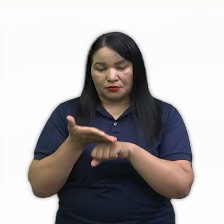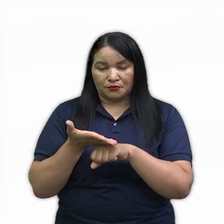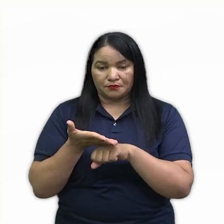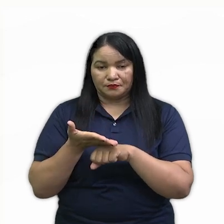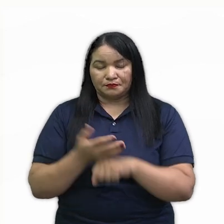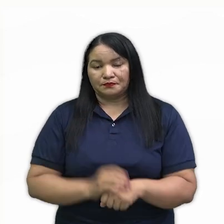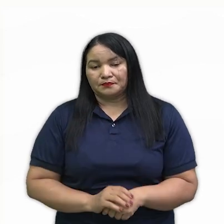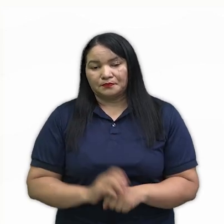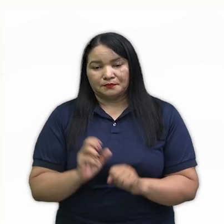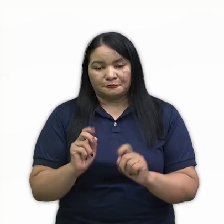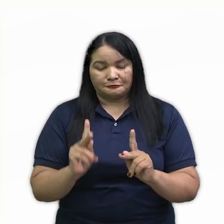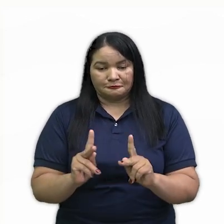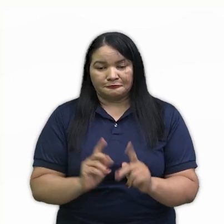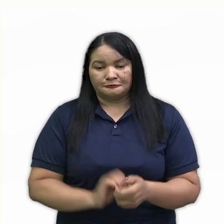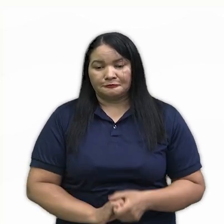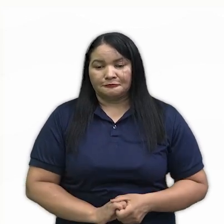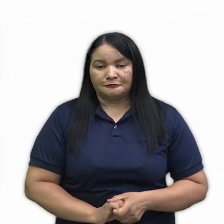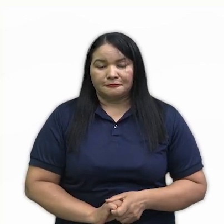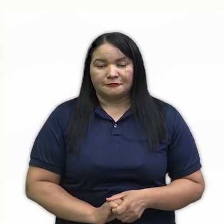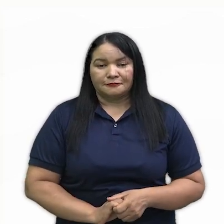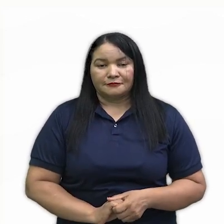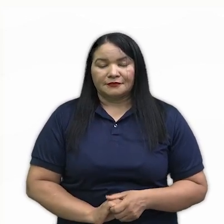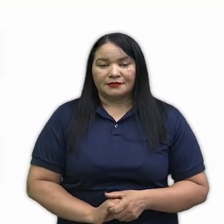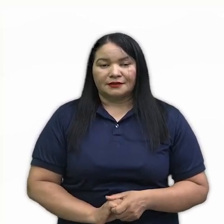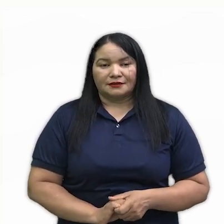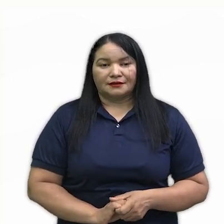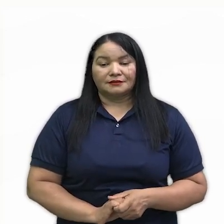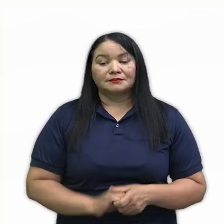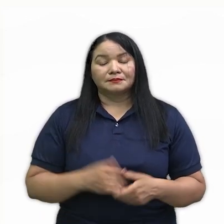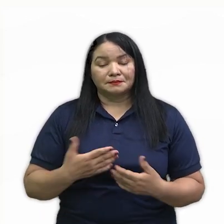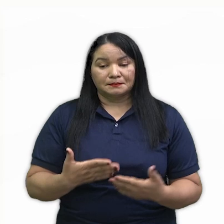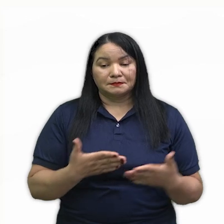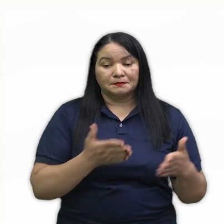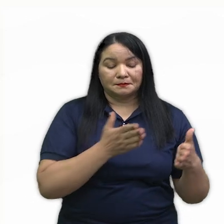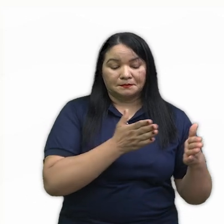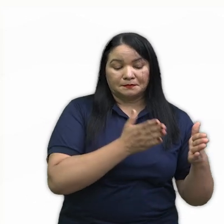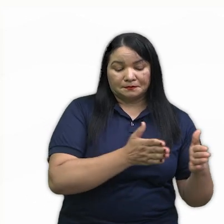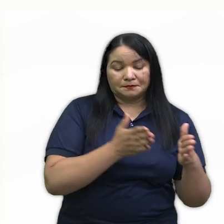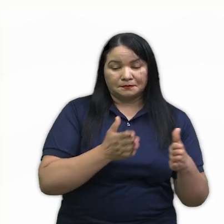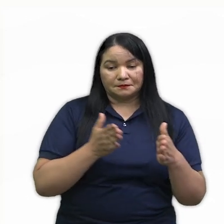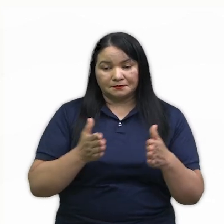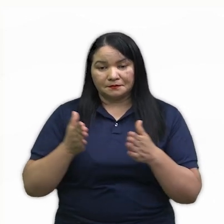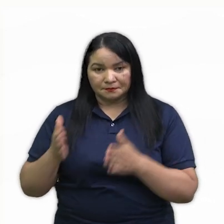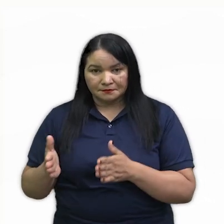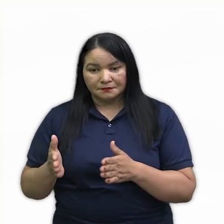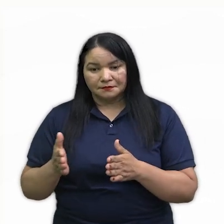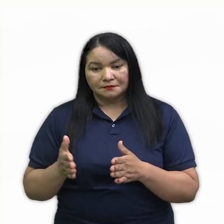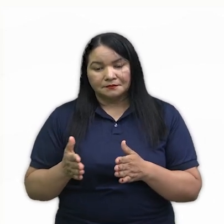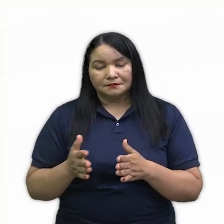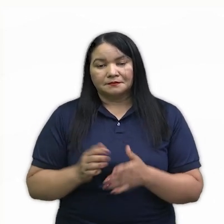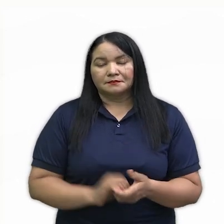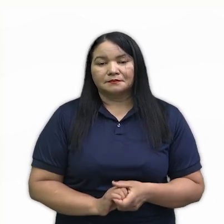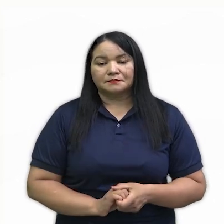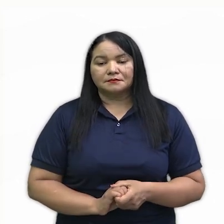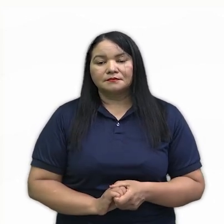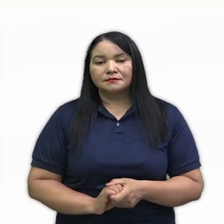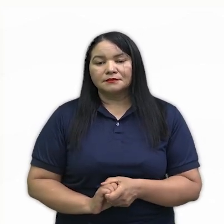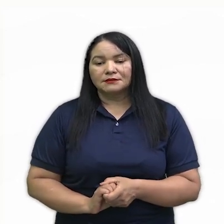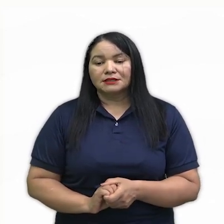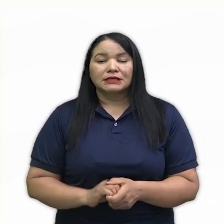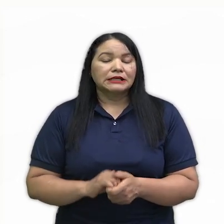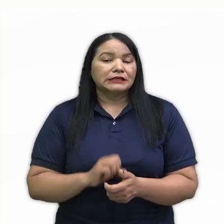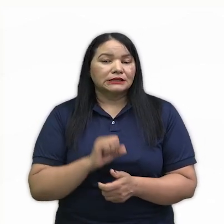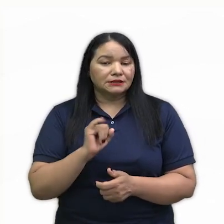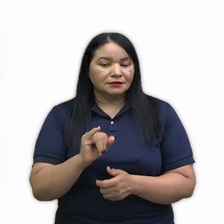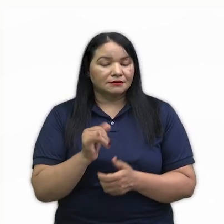ok? Então, seguindo essa sequência aí, né? A gente vai observar que se eu